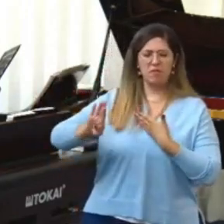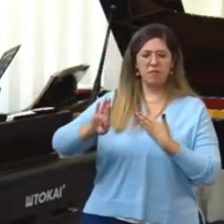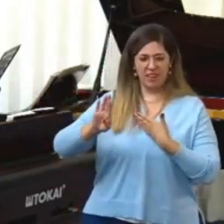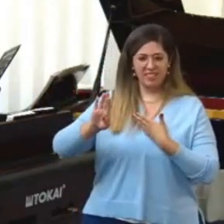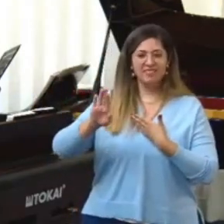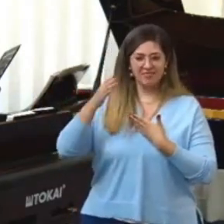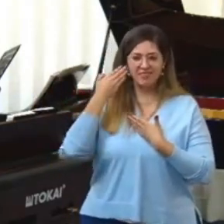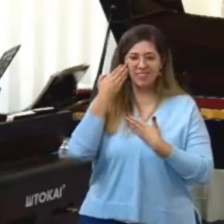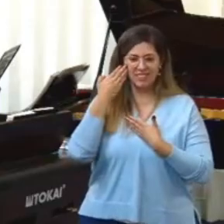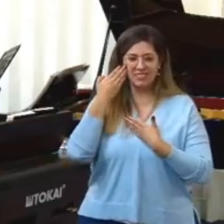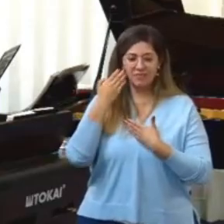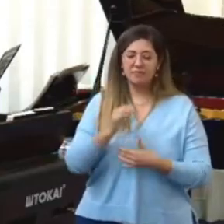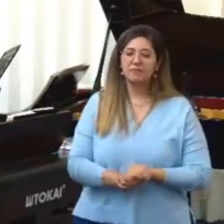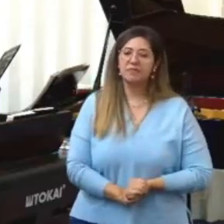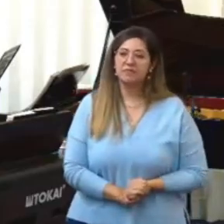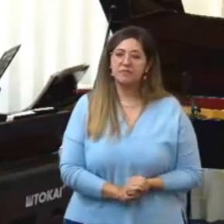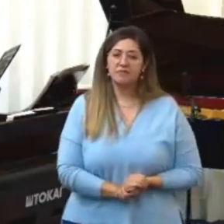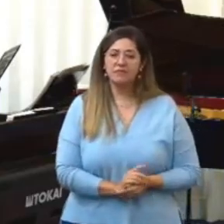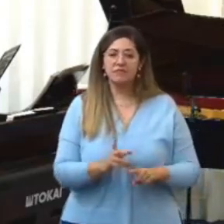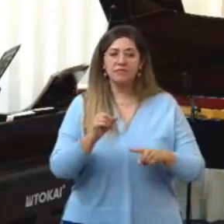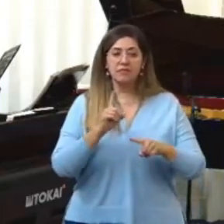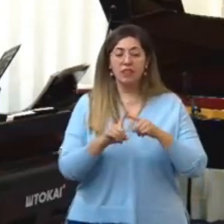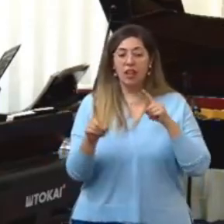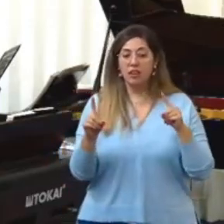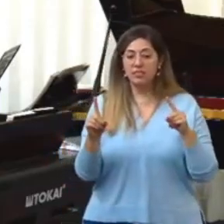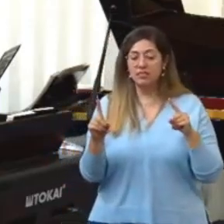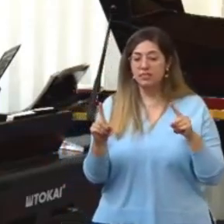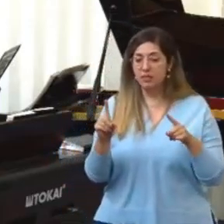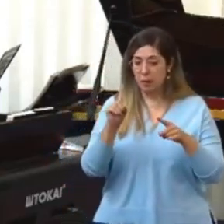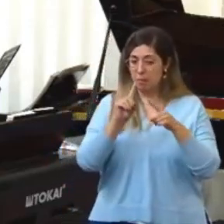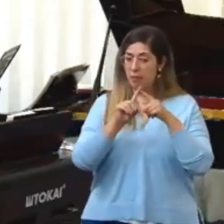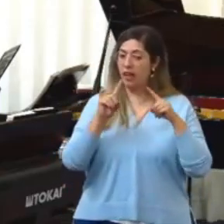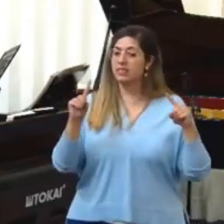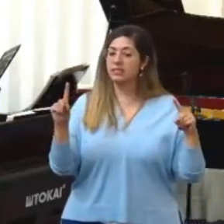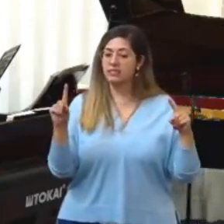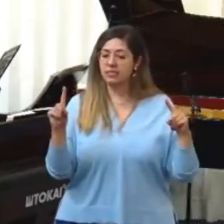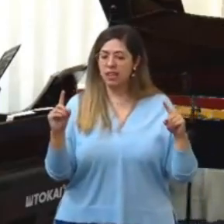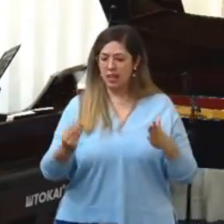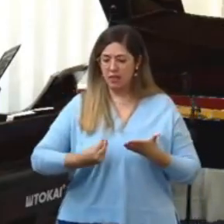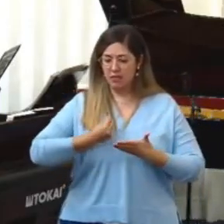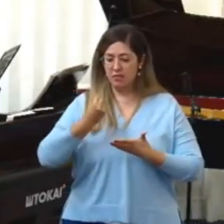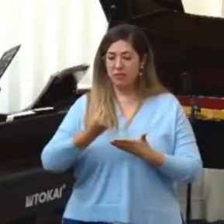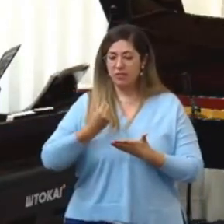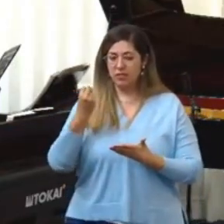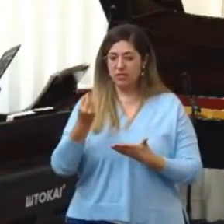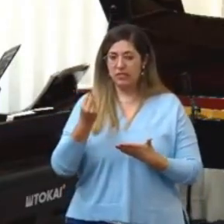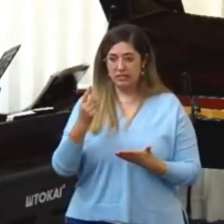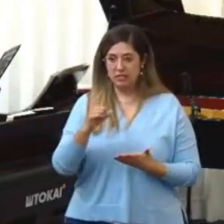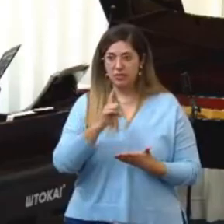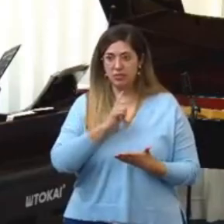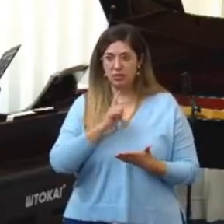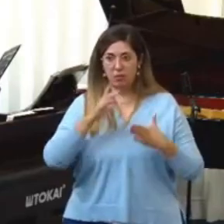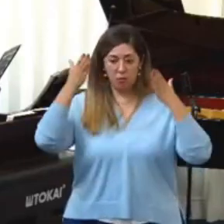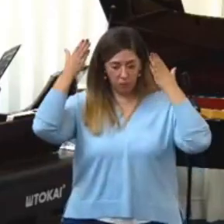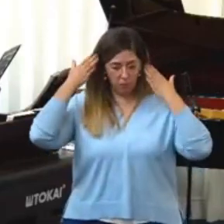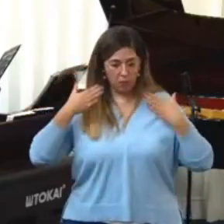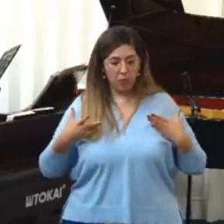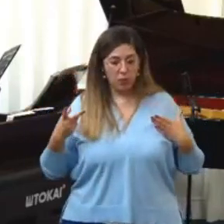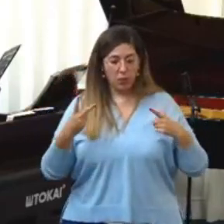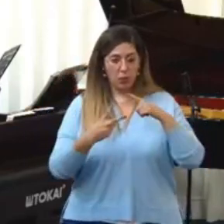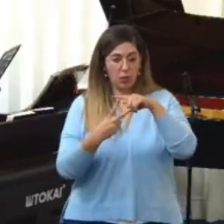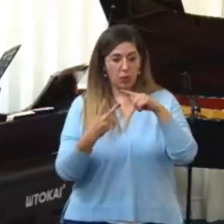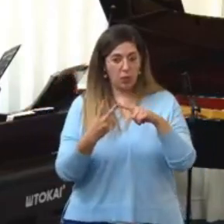de separação. Mas esses que passavam pelo voto do nazireado, eles tinham duas coisas eles não poderiam